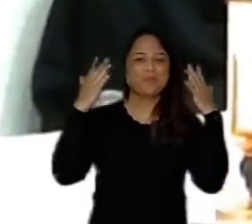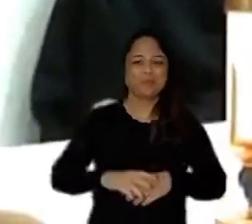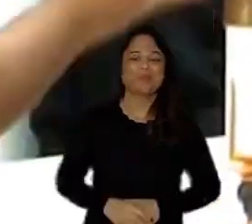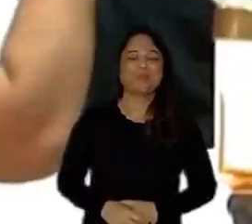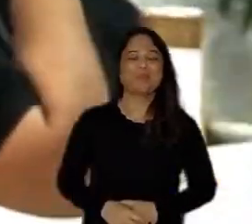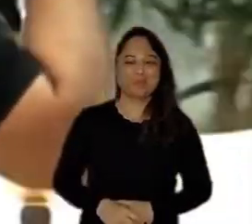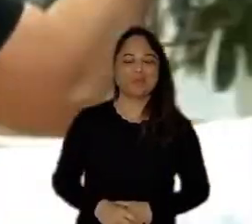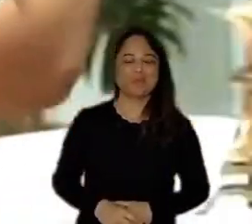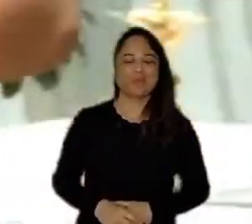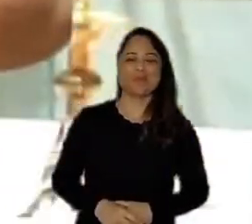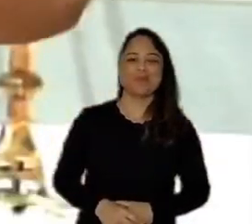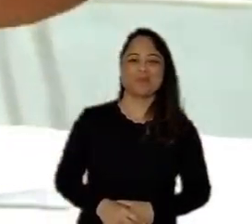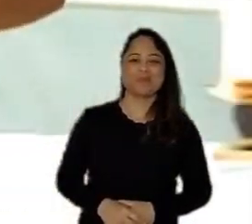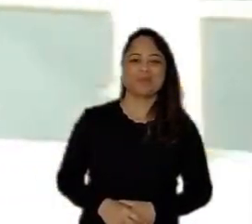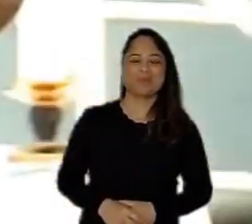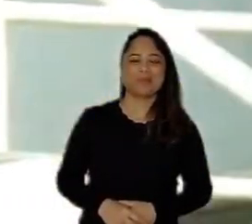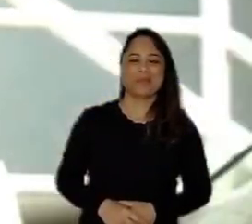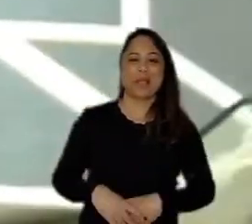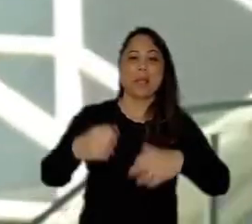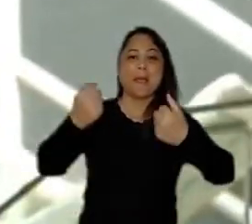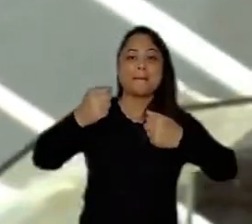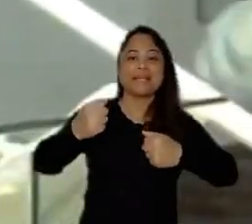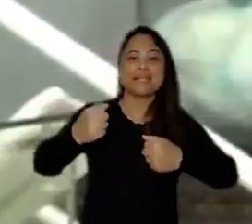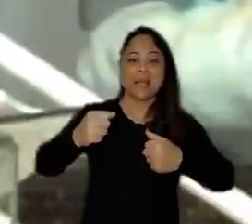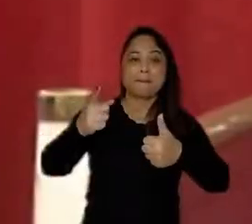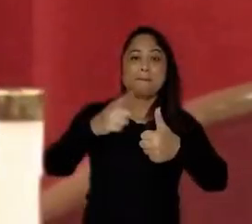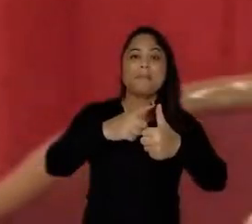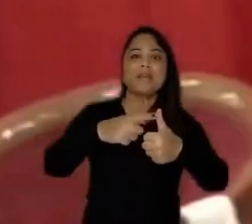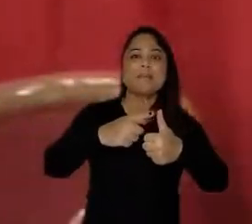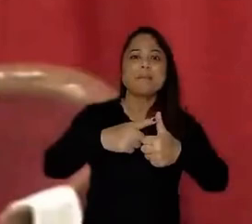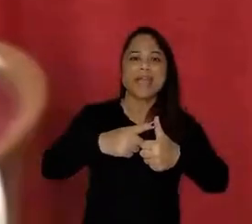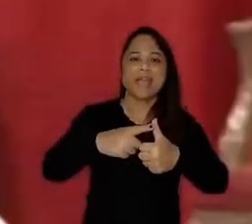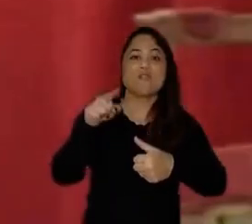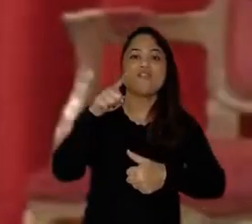Diga comigo, a primeira filha da esperança é a expectativa.